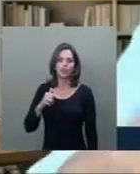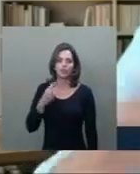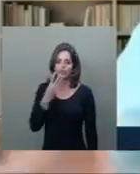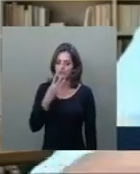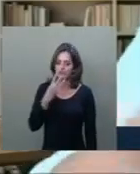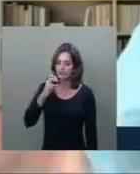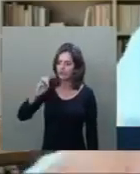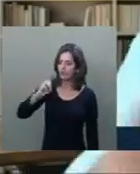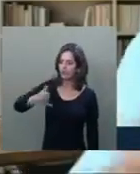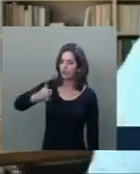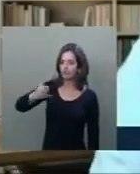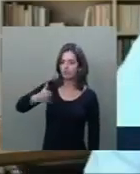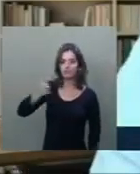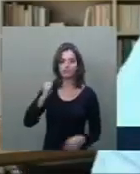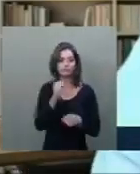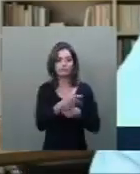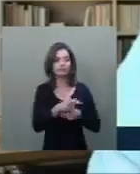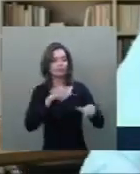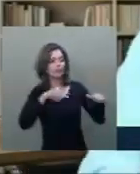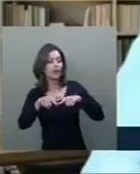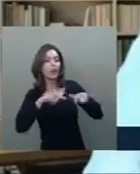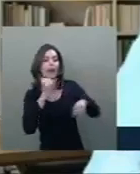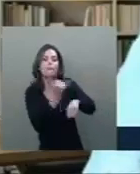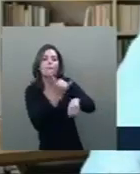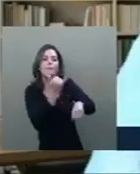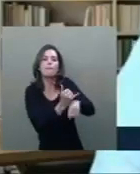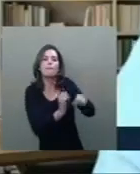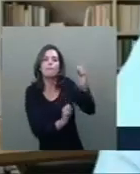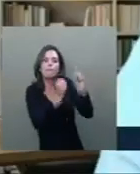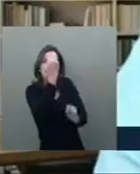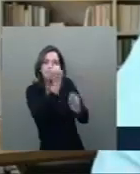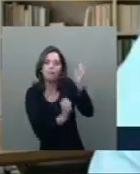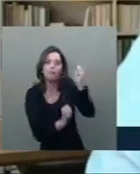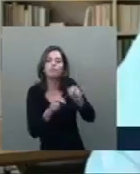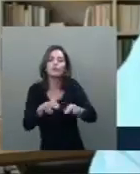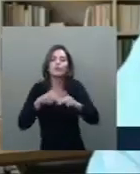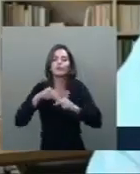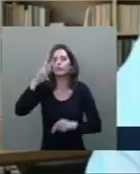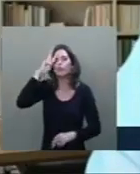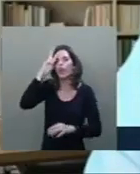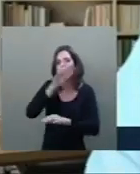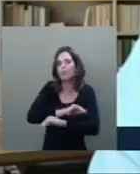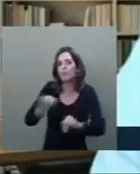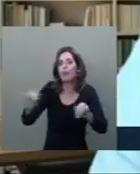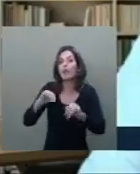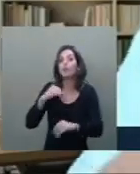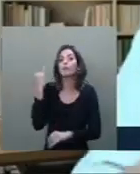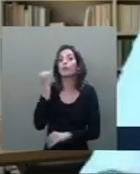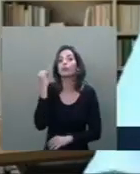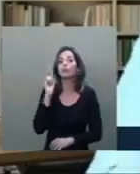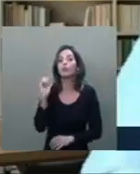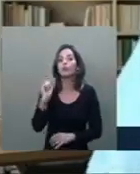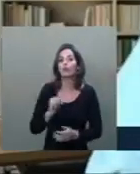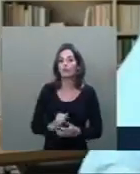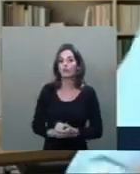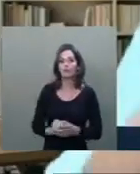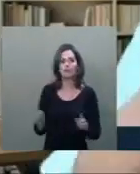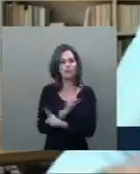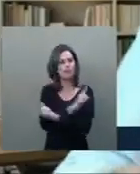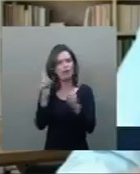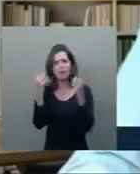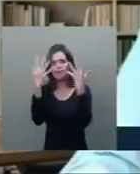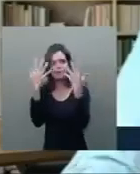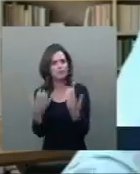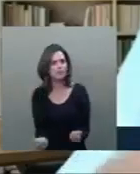boca de forno, fundição e metalúrgico. Por isso eu quero lembrar a todos, o importante é não aceitar essa pressão. O voto